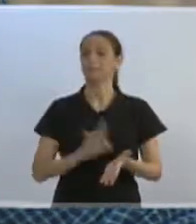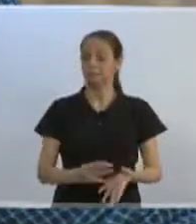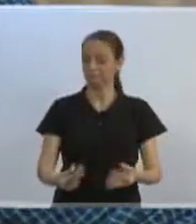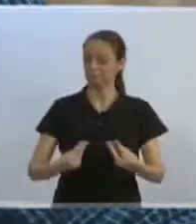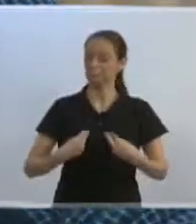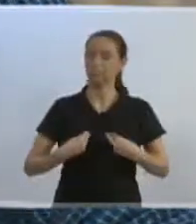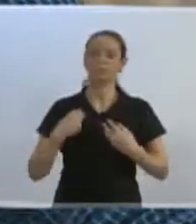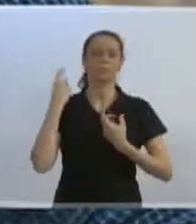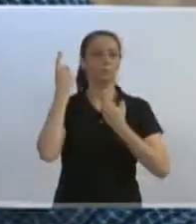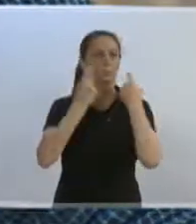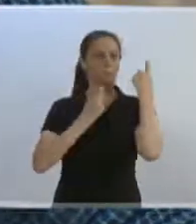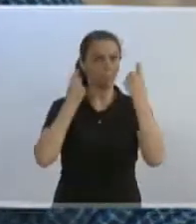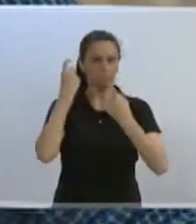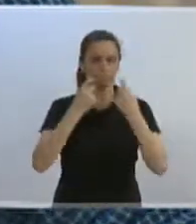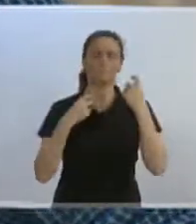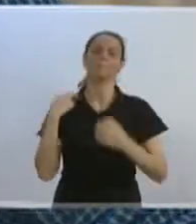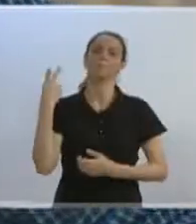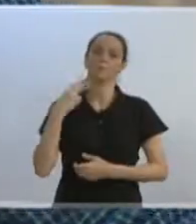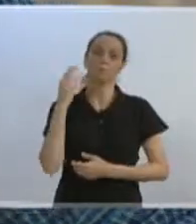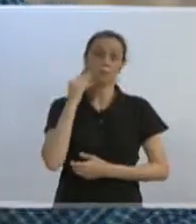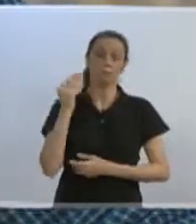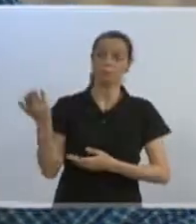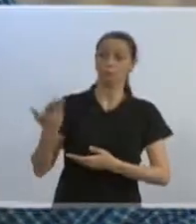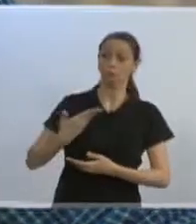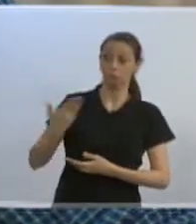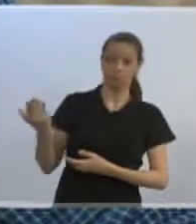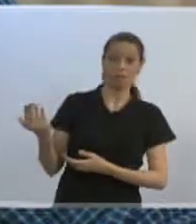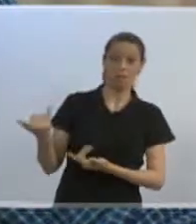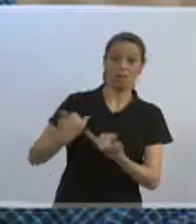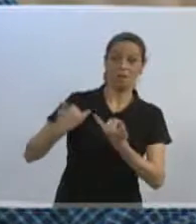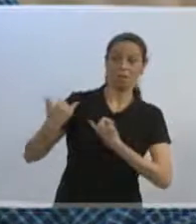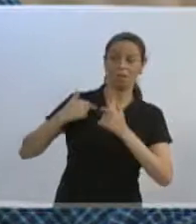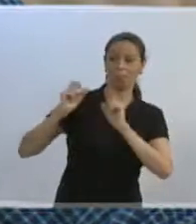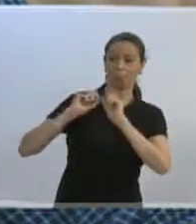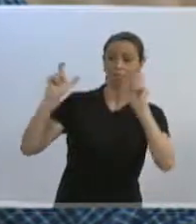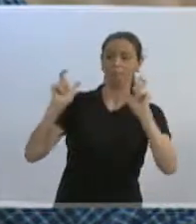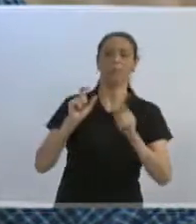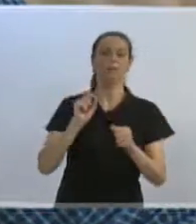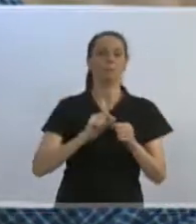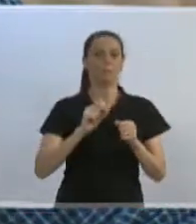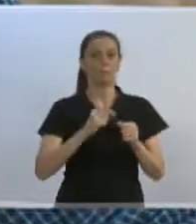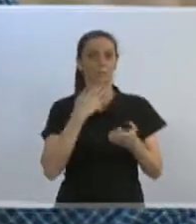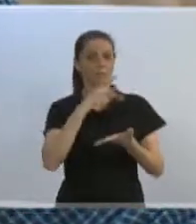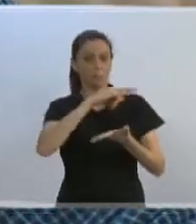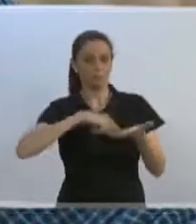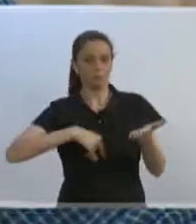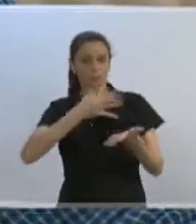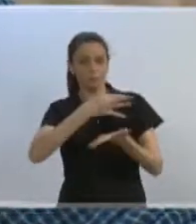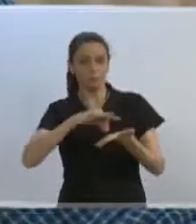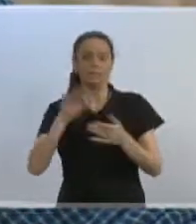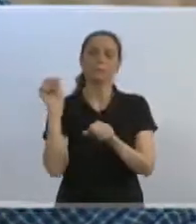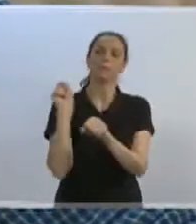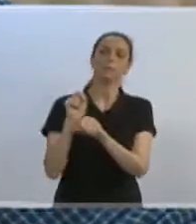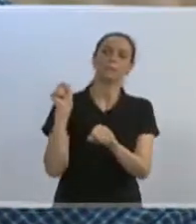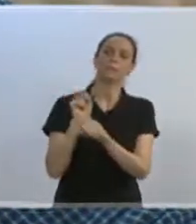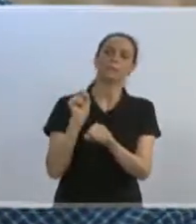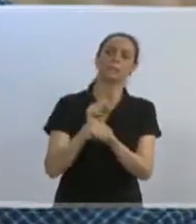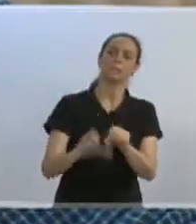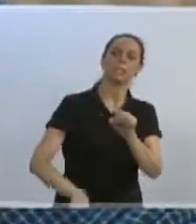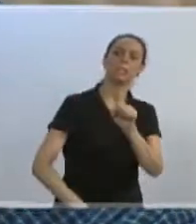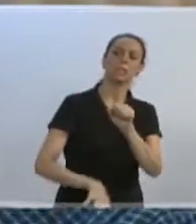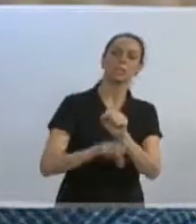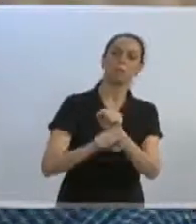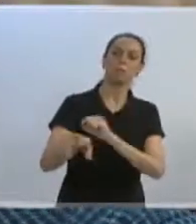muito. O vereador Gilson nos alertou aqui, nós fizemos o requerimento em conjunto, assinamos, estamos aguardando o retorno até